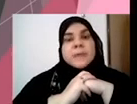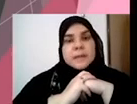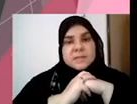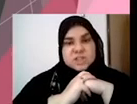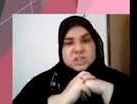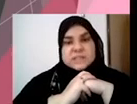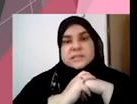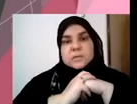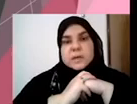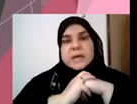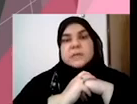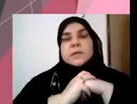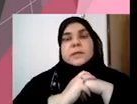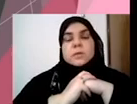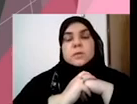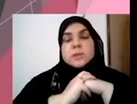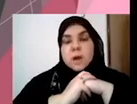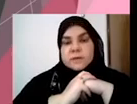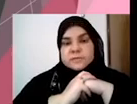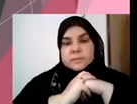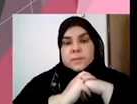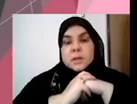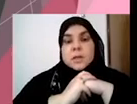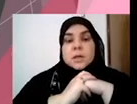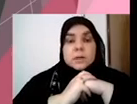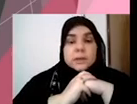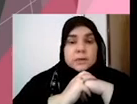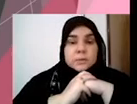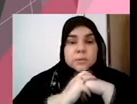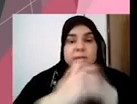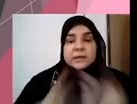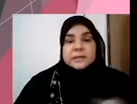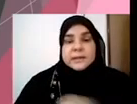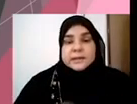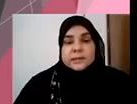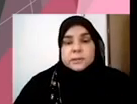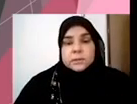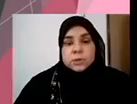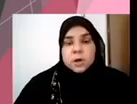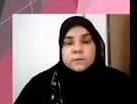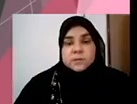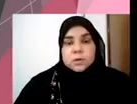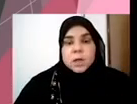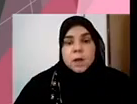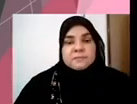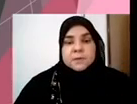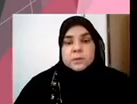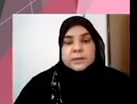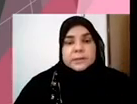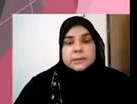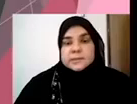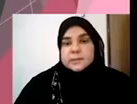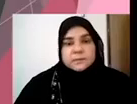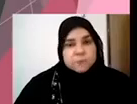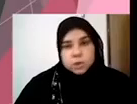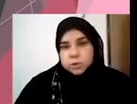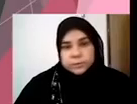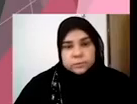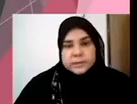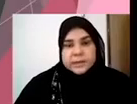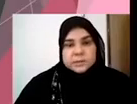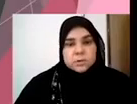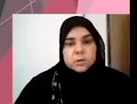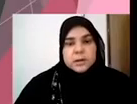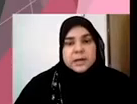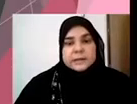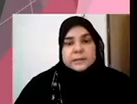número, a mantissa, no caso, entre 1 e 9. Que número que aqui daria entre 1 e 9? Se eu colocar uma vírgula aqui, 128,